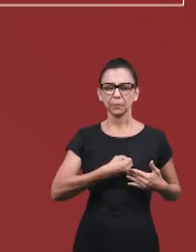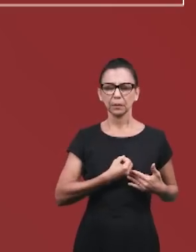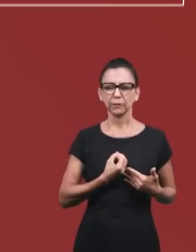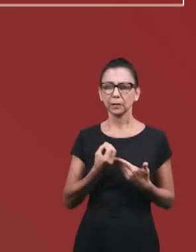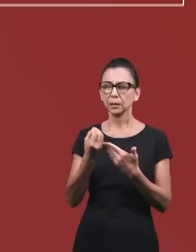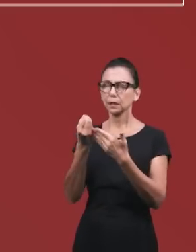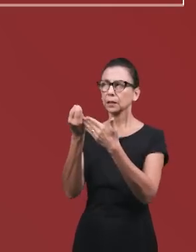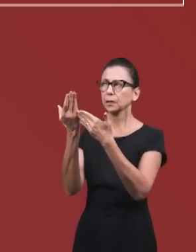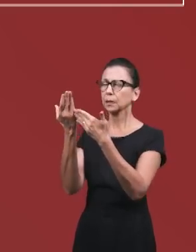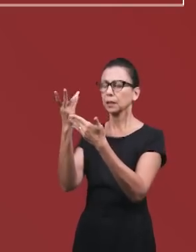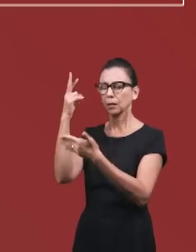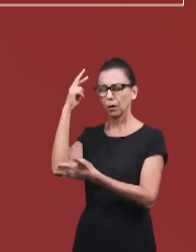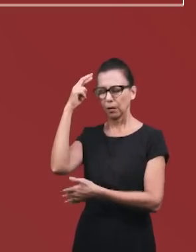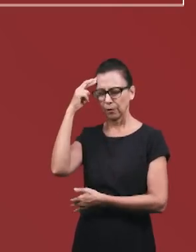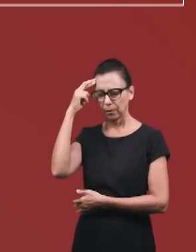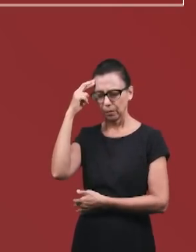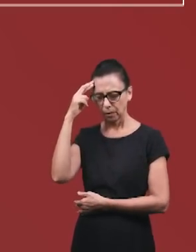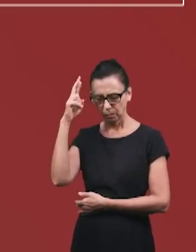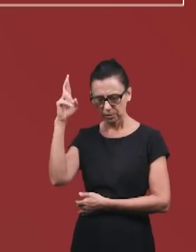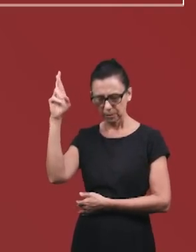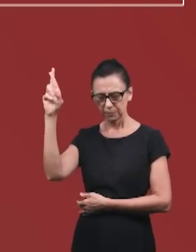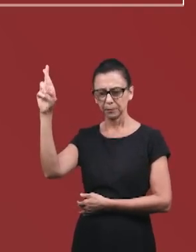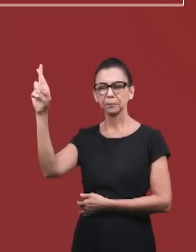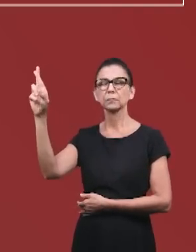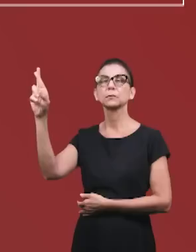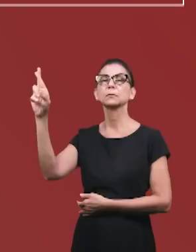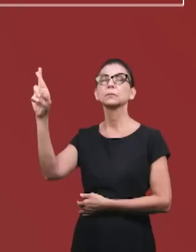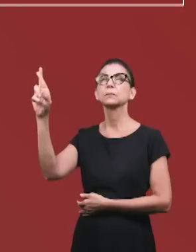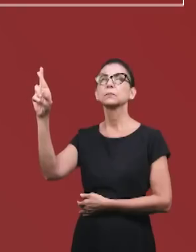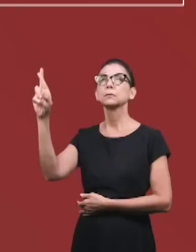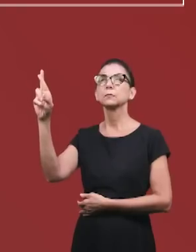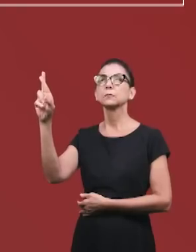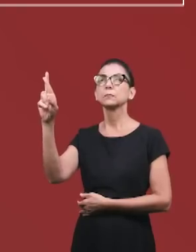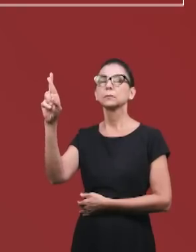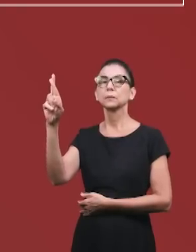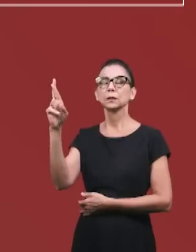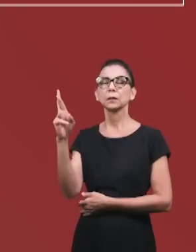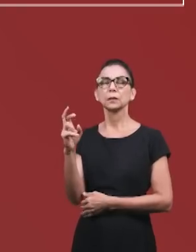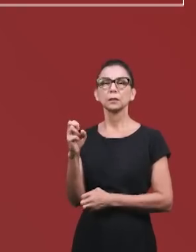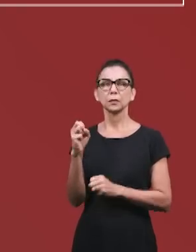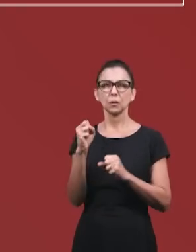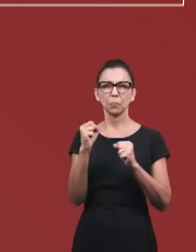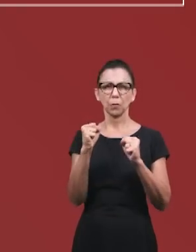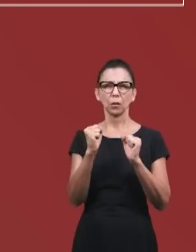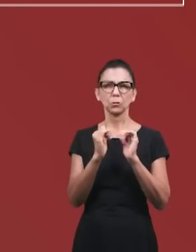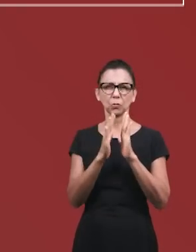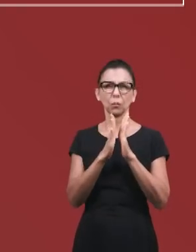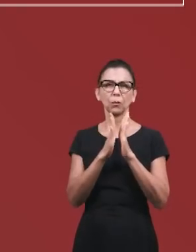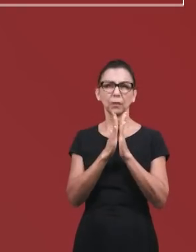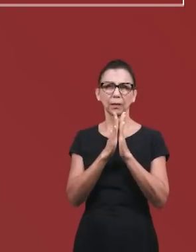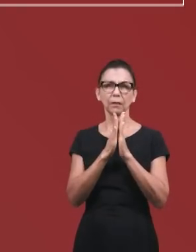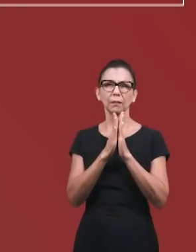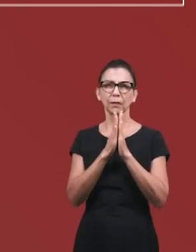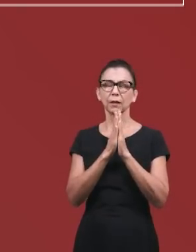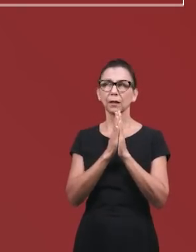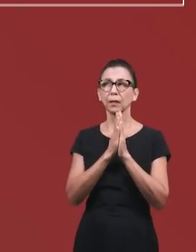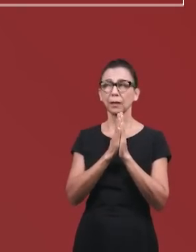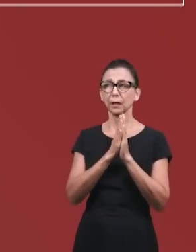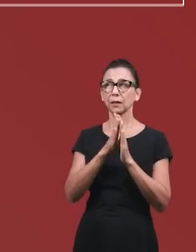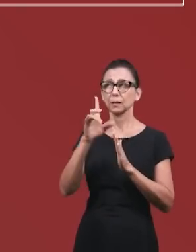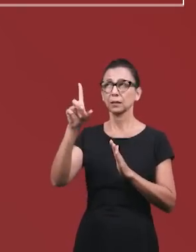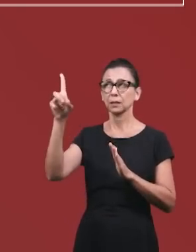colocar minha vida sobre o altar. Então sei que posso orar e